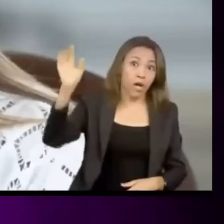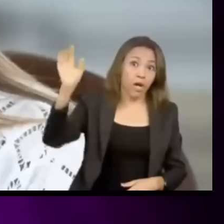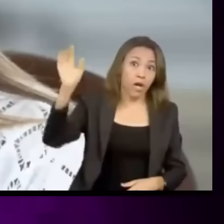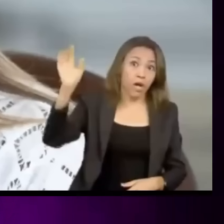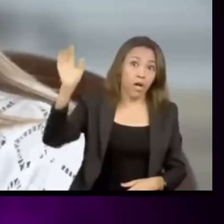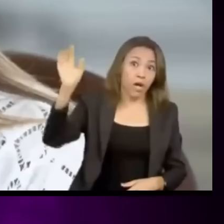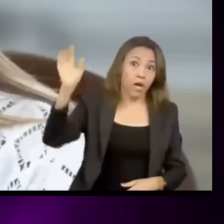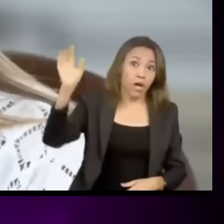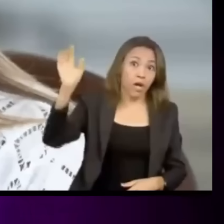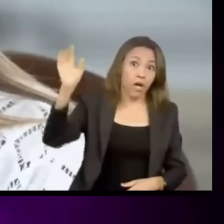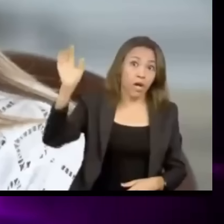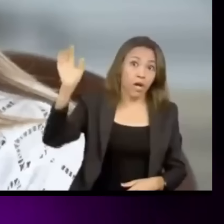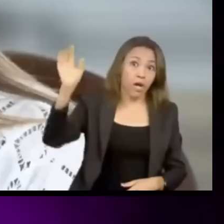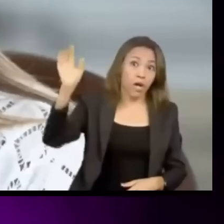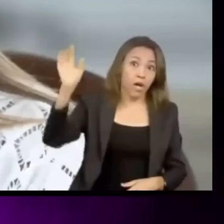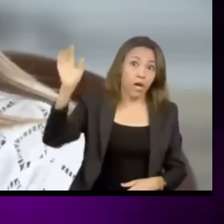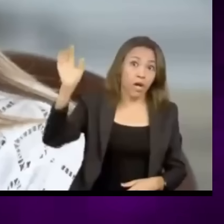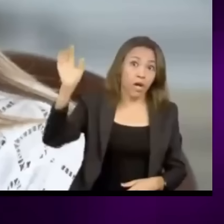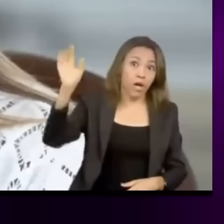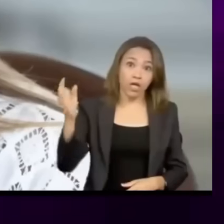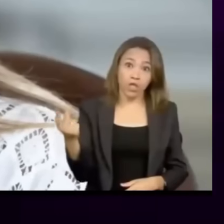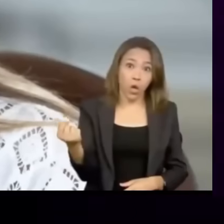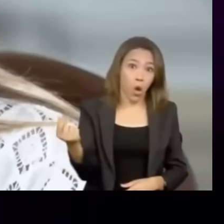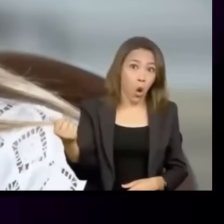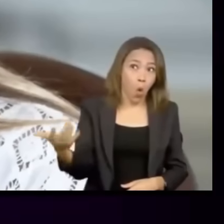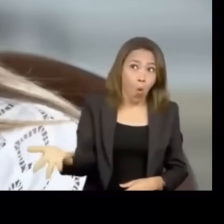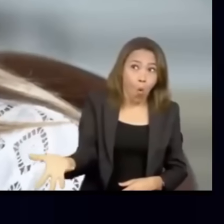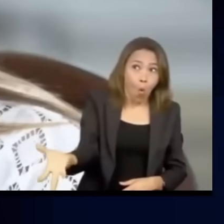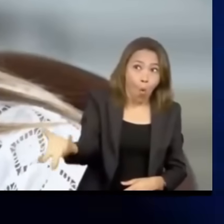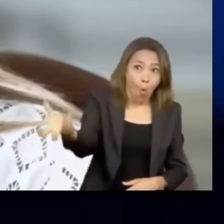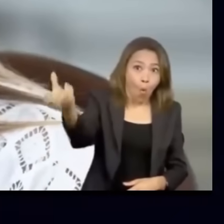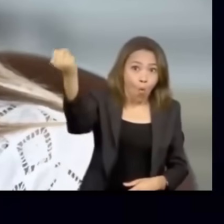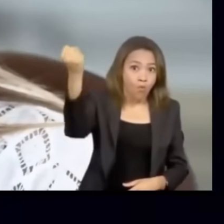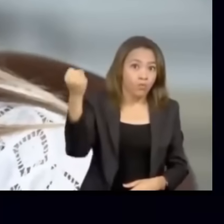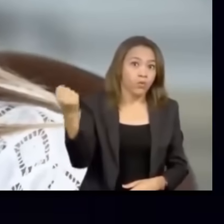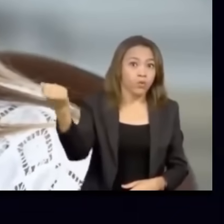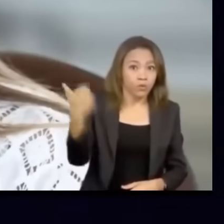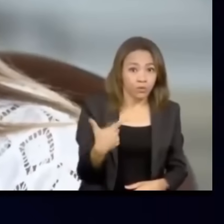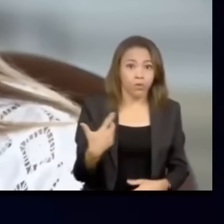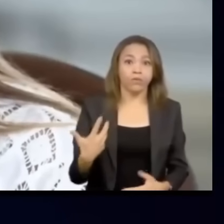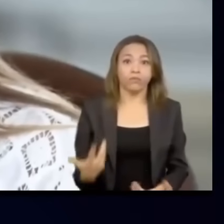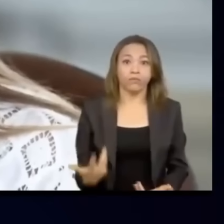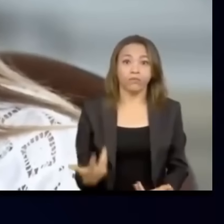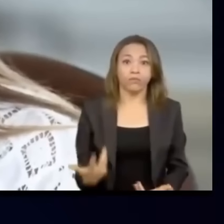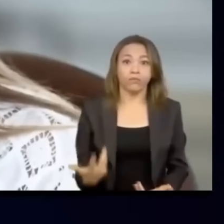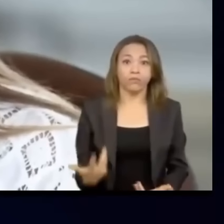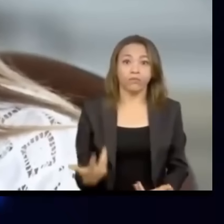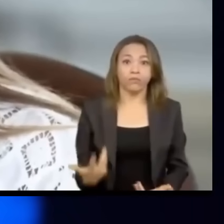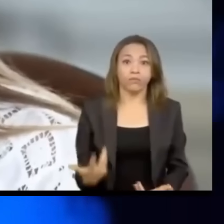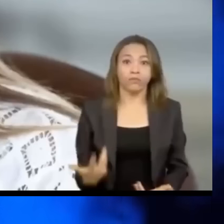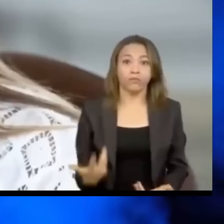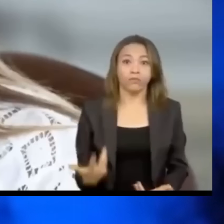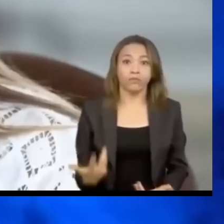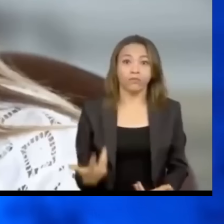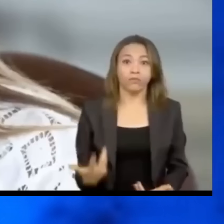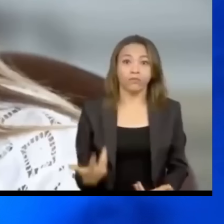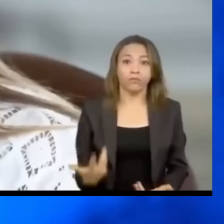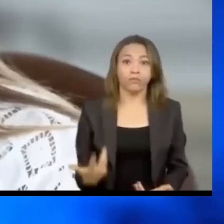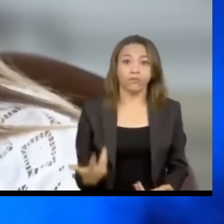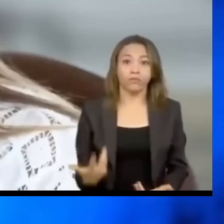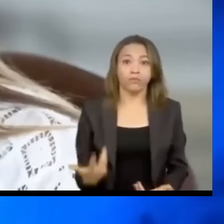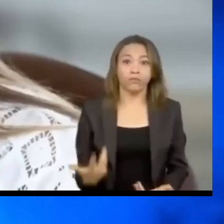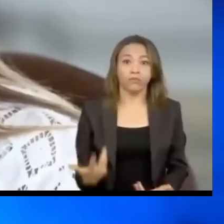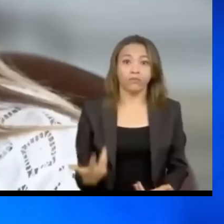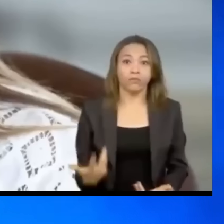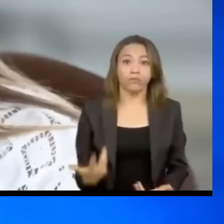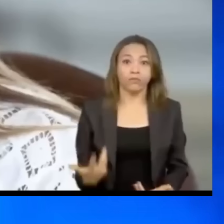tudo é o Elon Musk ser milionário. Puta que pariu, viu? A gente ganha precisa, dinheiro com essa agressividade, precisa, com esse ódio, né? Isso, a gente ganha dinheiro